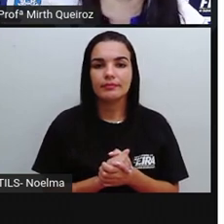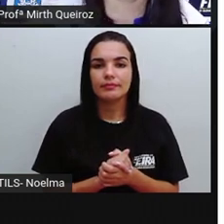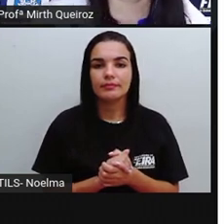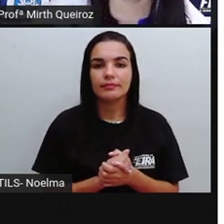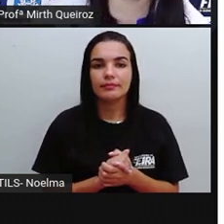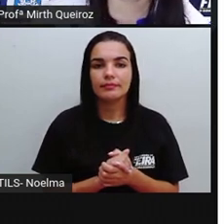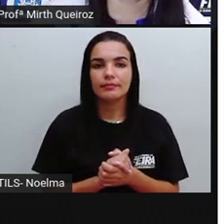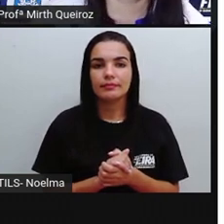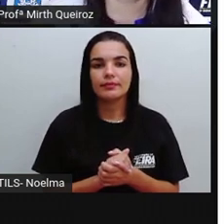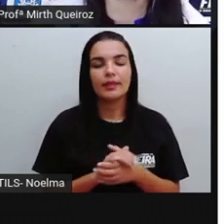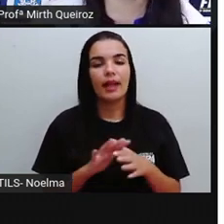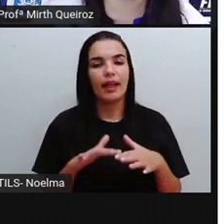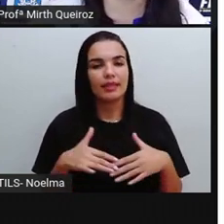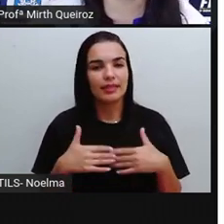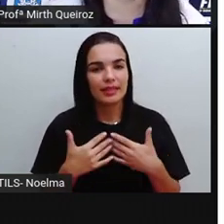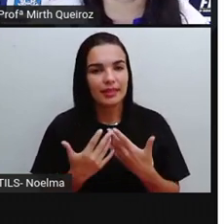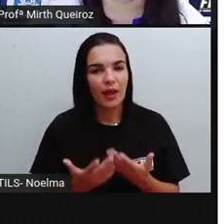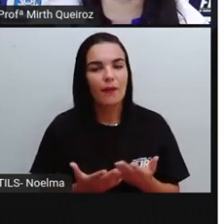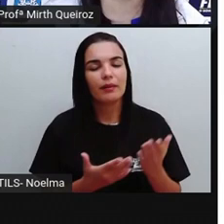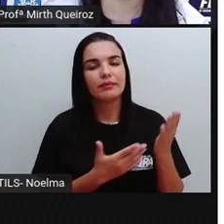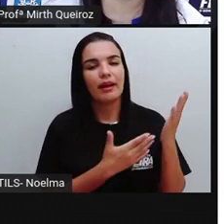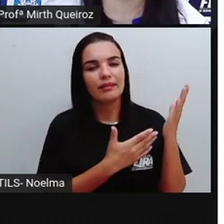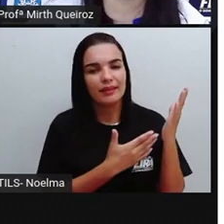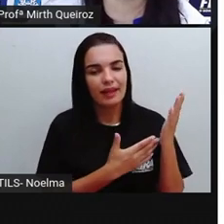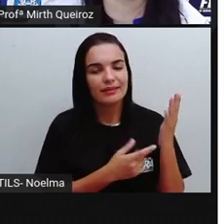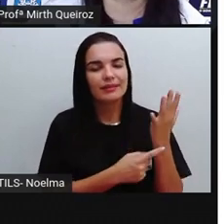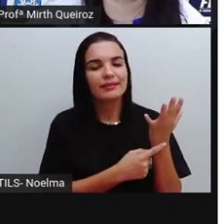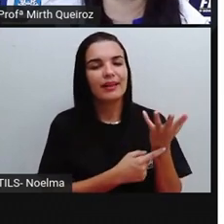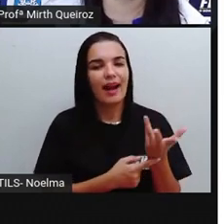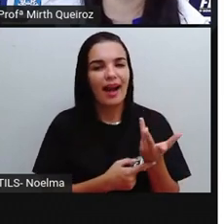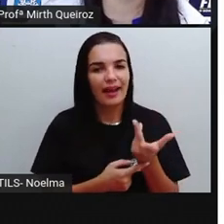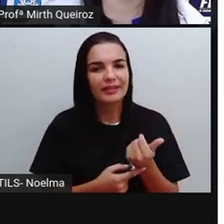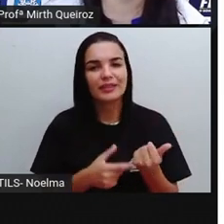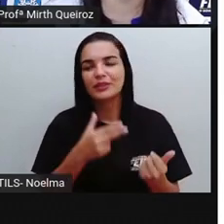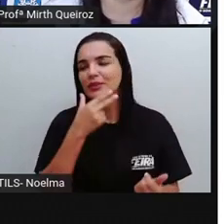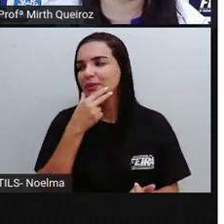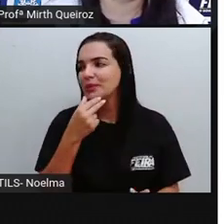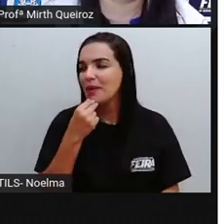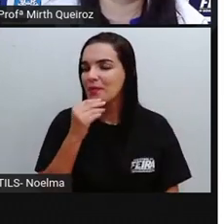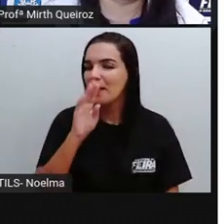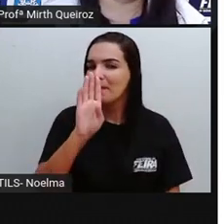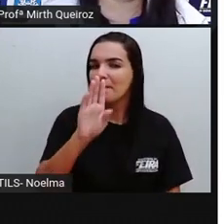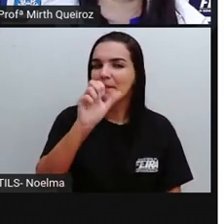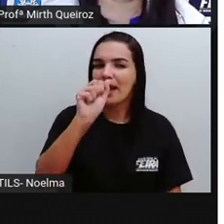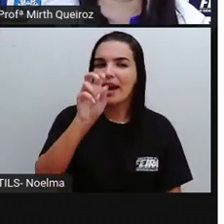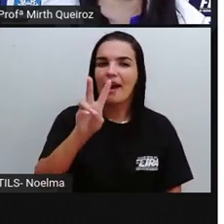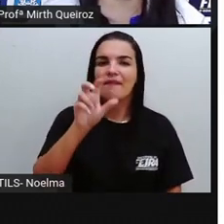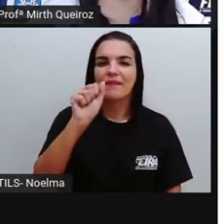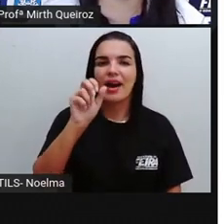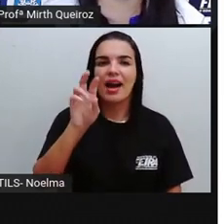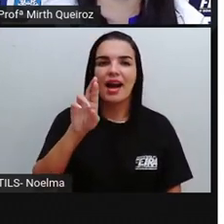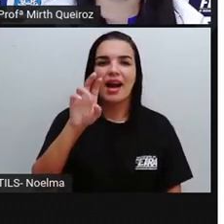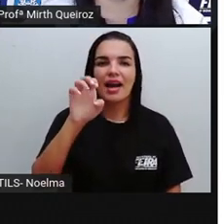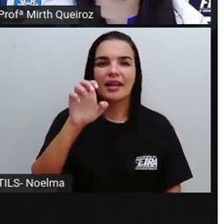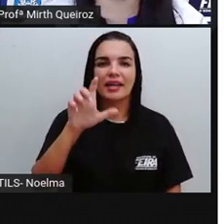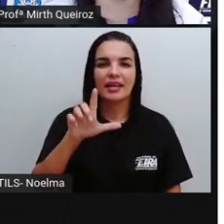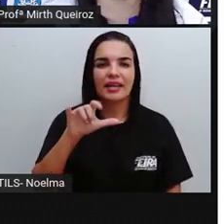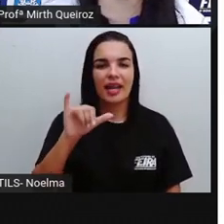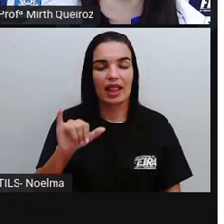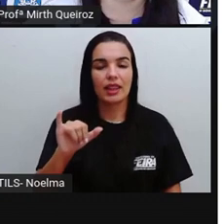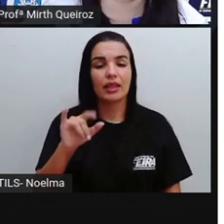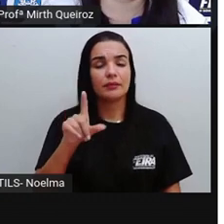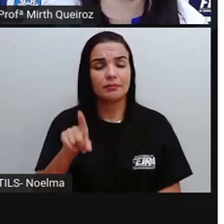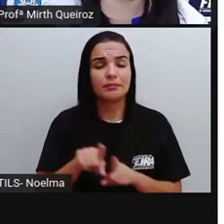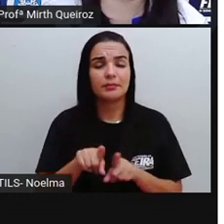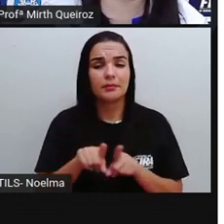Esta é uma das obras de Bavarelli, assim como as outras obras, e vocês perceberam aí que Anita Malfatti, embora